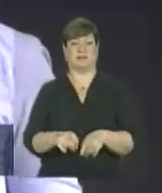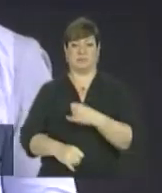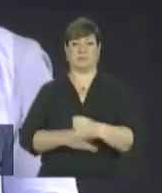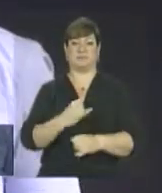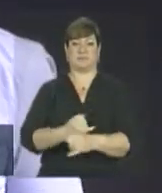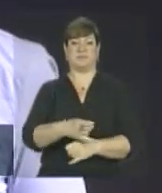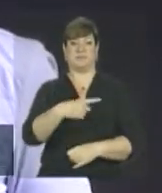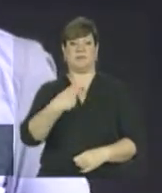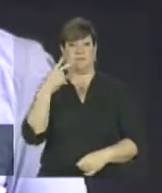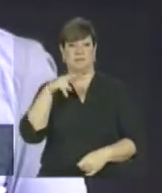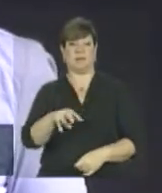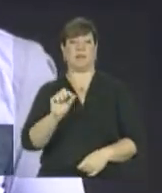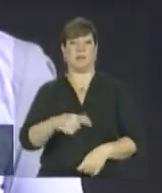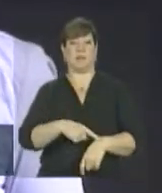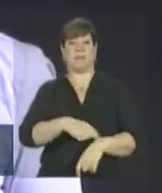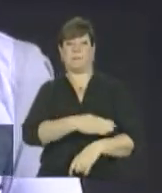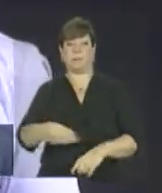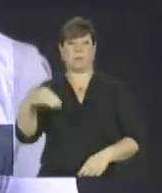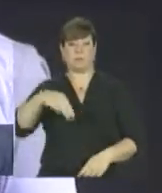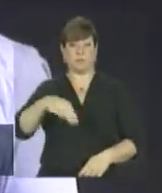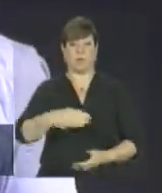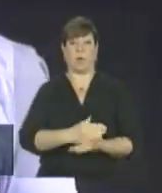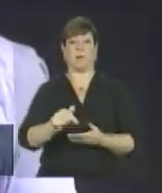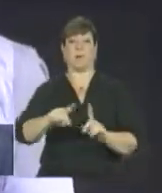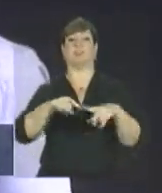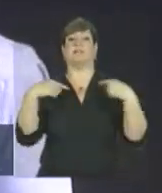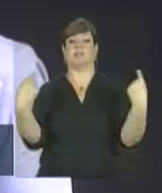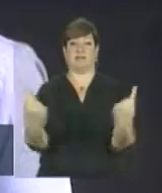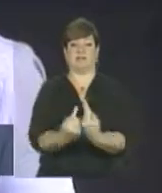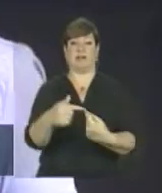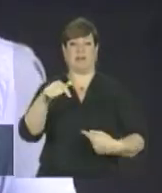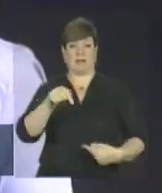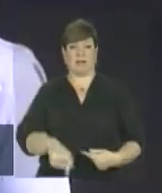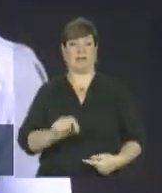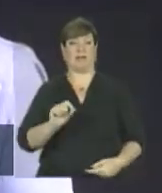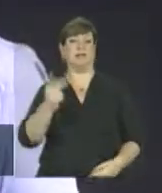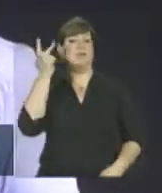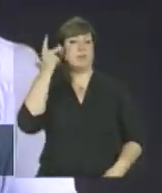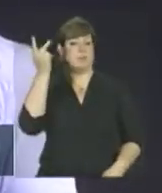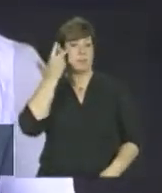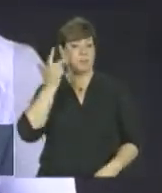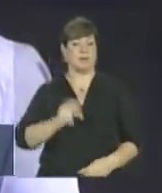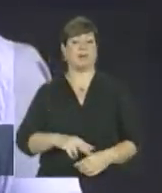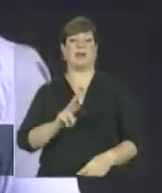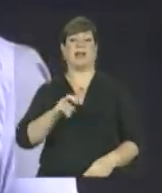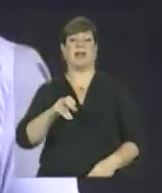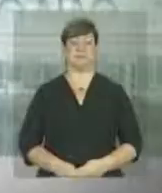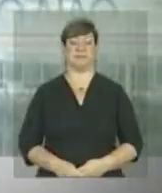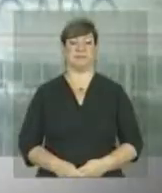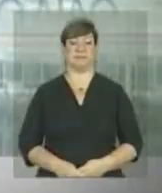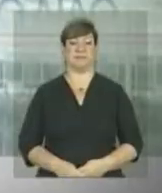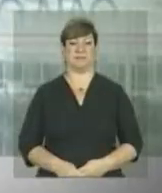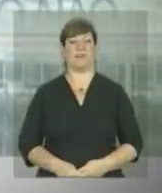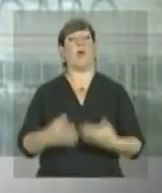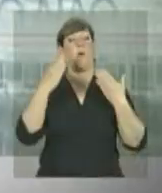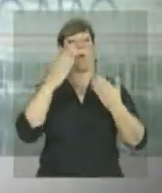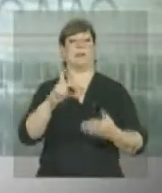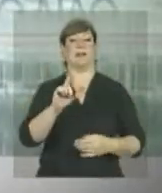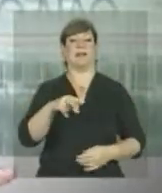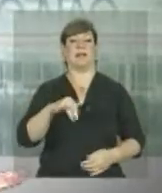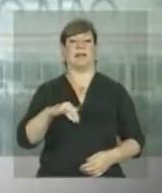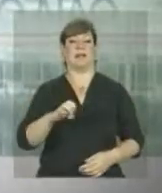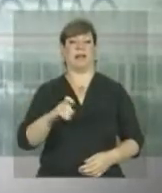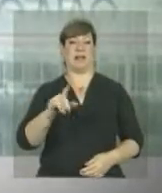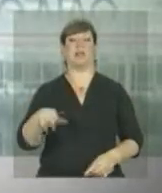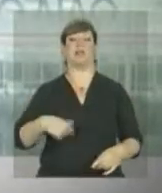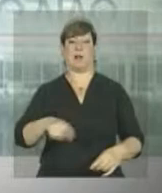www.esporte.gov.br. E acompanhe daqui a poucos minutos o início dessa cerimônia aqui no Clube Pinheiros, em São Paulo. Renata. Obrigada, Daniela.